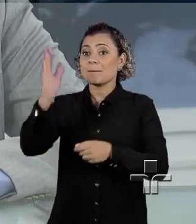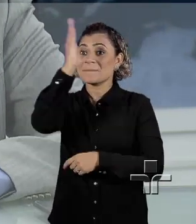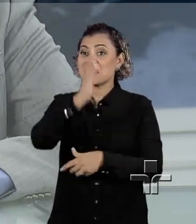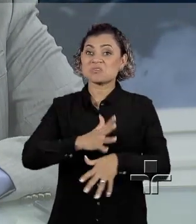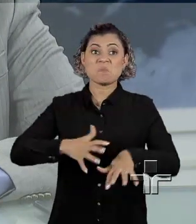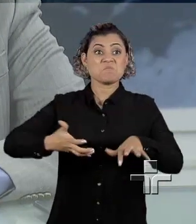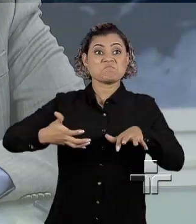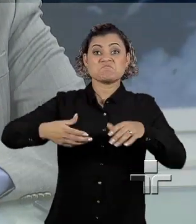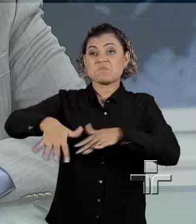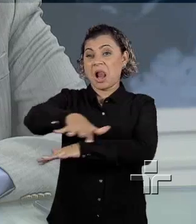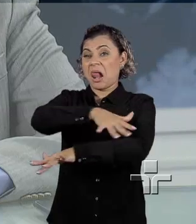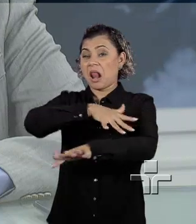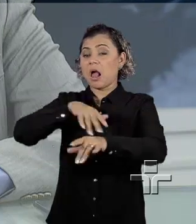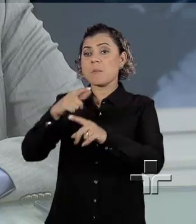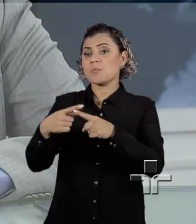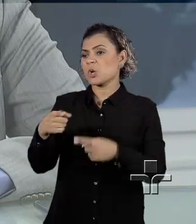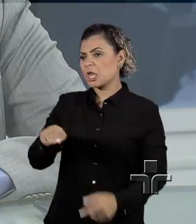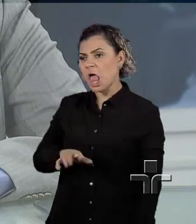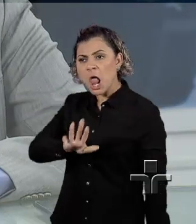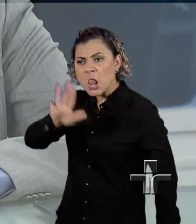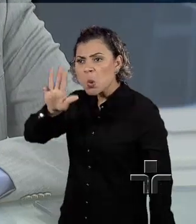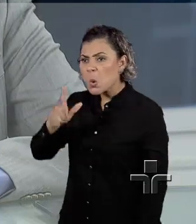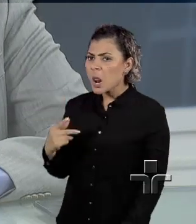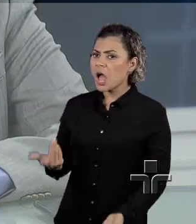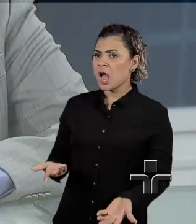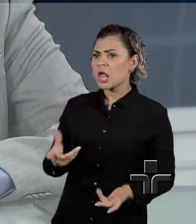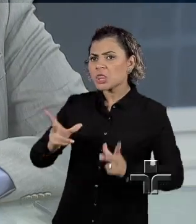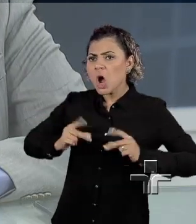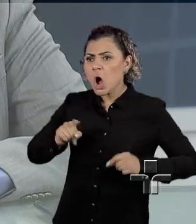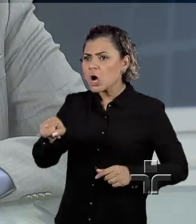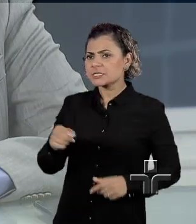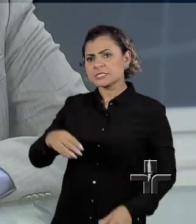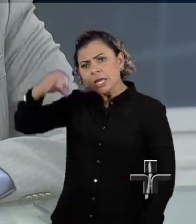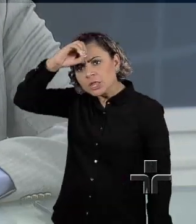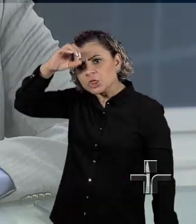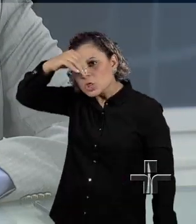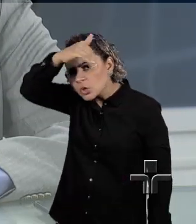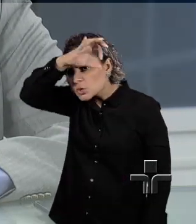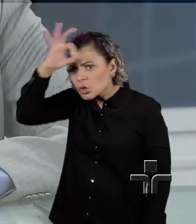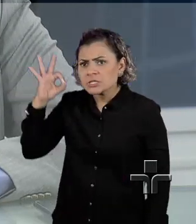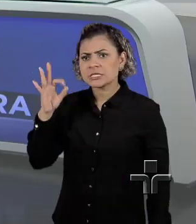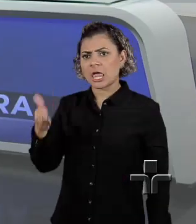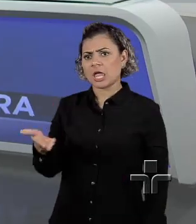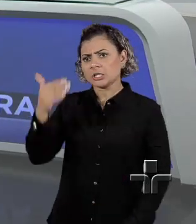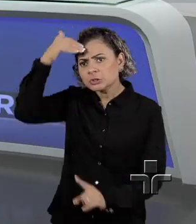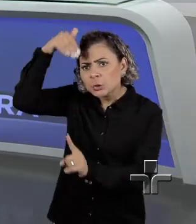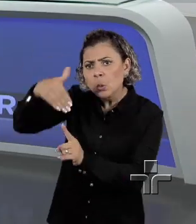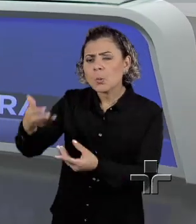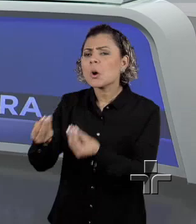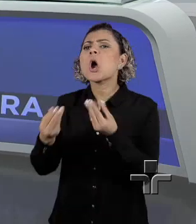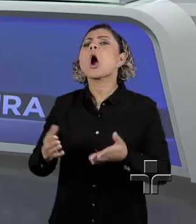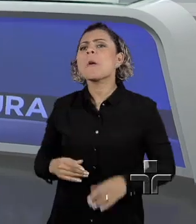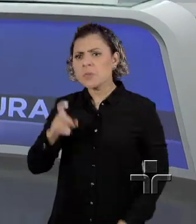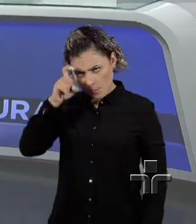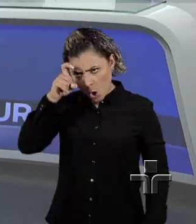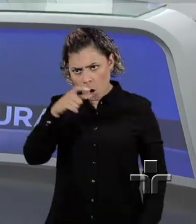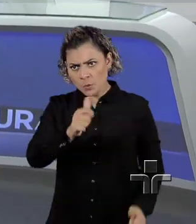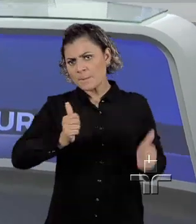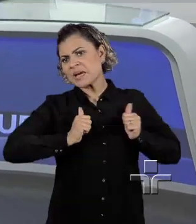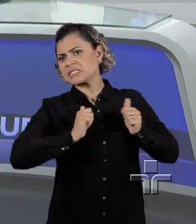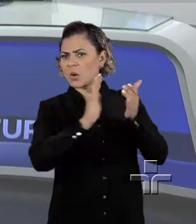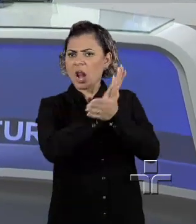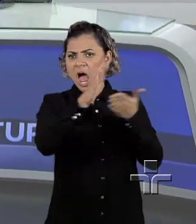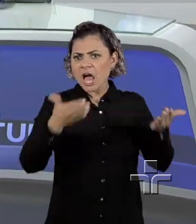sob o aspecto da injustiça que foi feita para o Lula e sob o aspecto, portanto, da parcialidade do juiz Moro. Então, quanto ao juiz